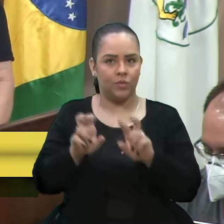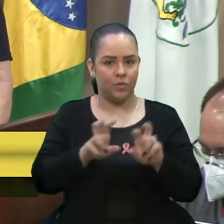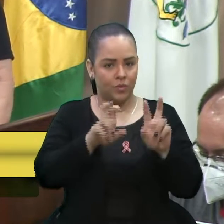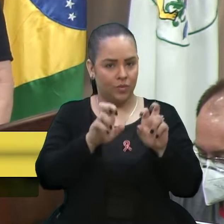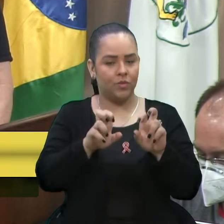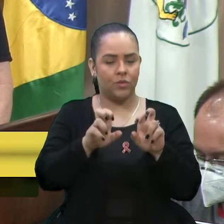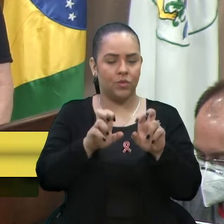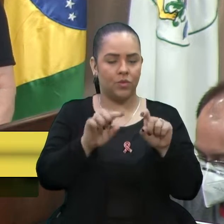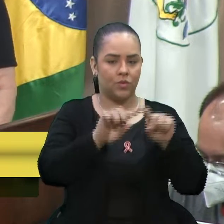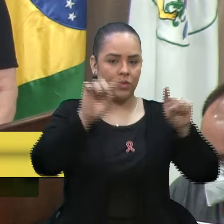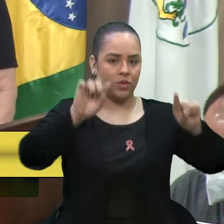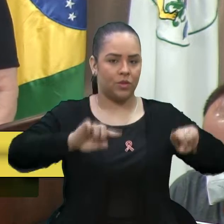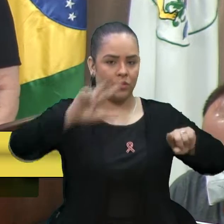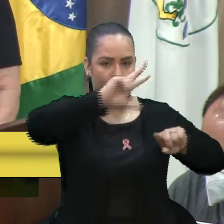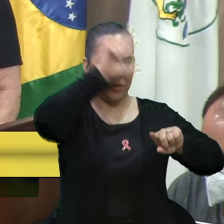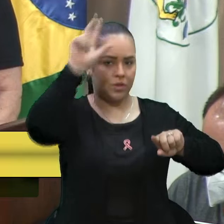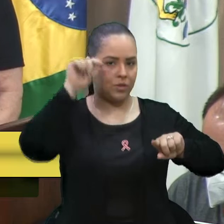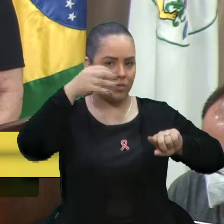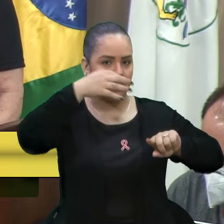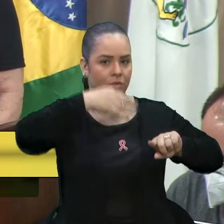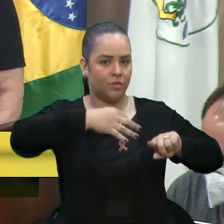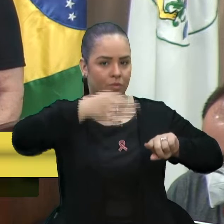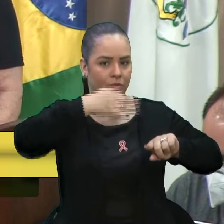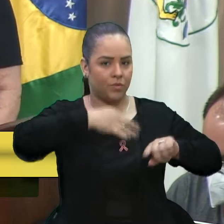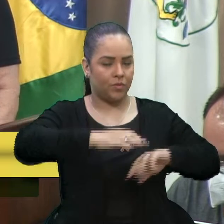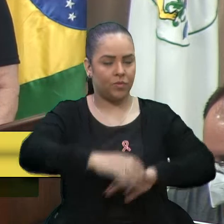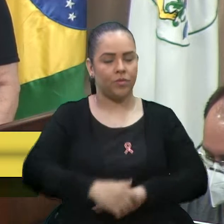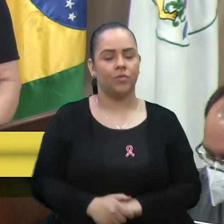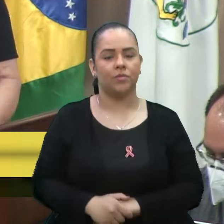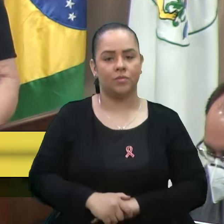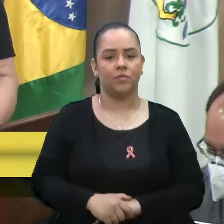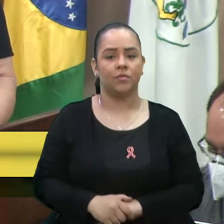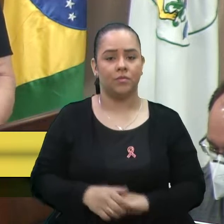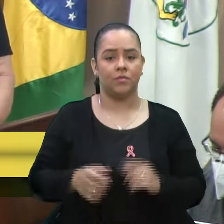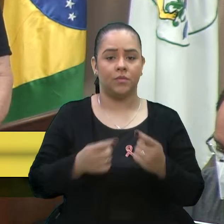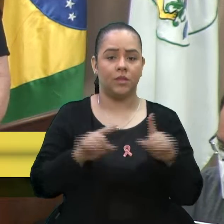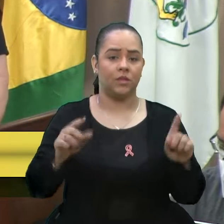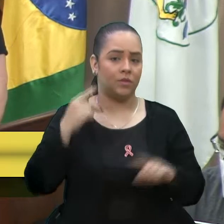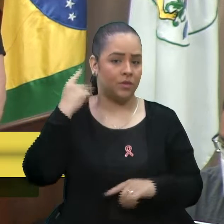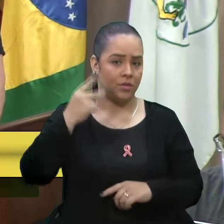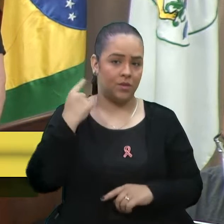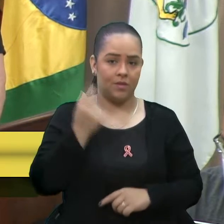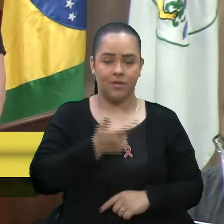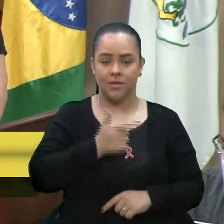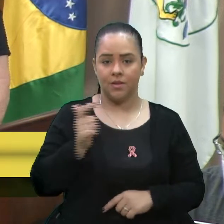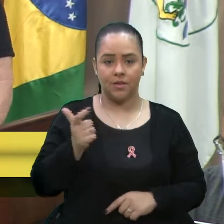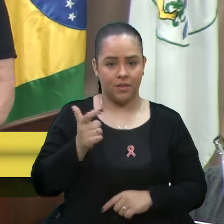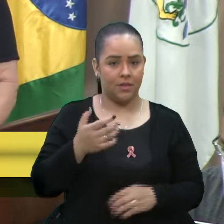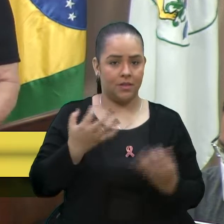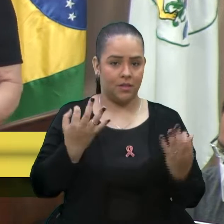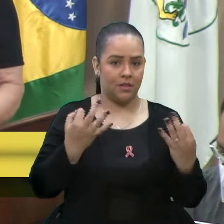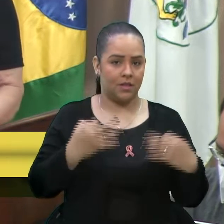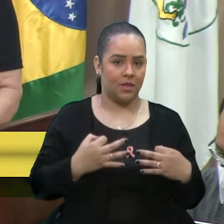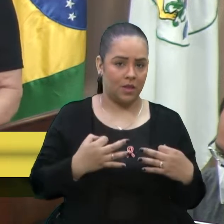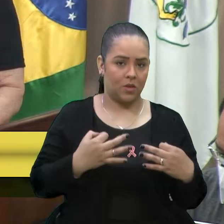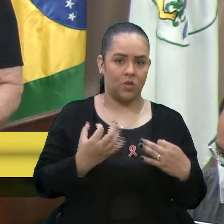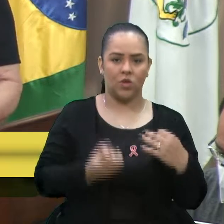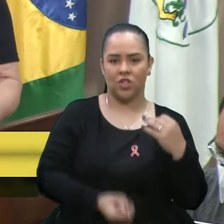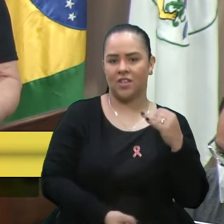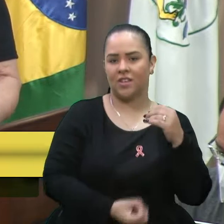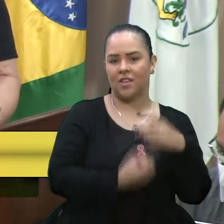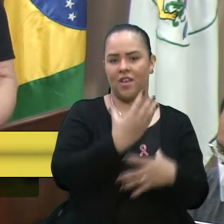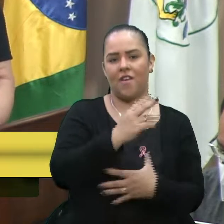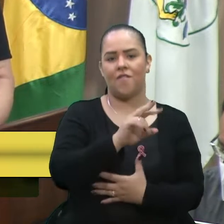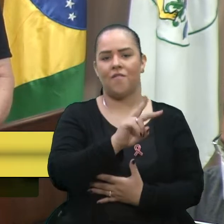aos servidores municipais de Caxias do Sul. Embora os vereadores não tenham prerrogativa de criar cargos,